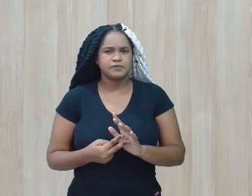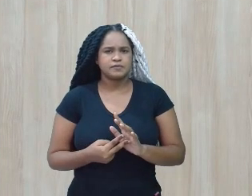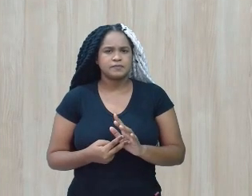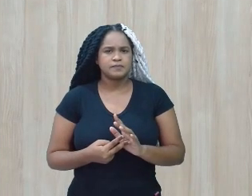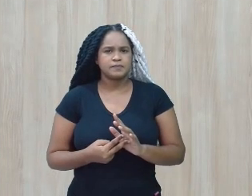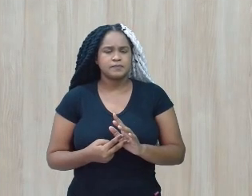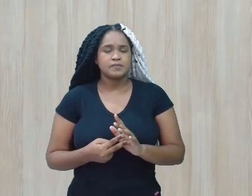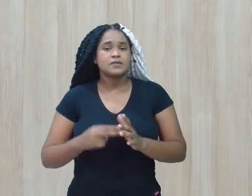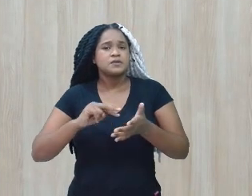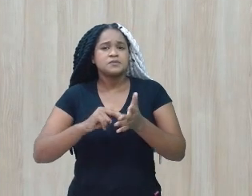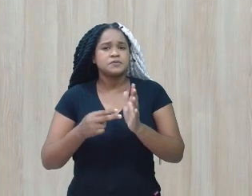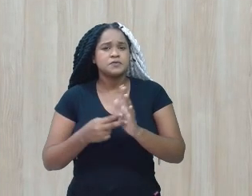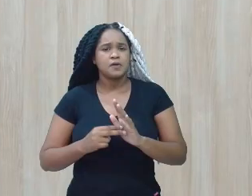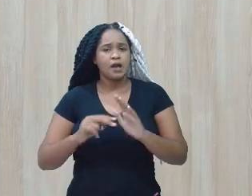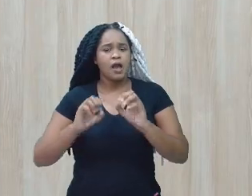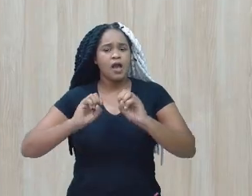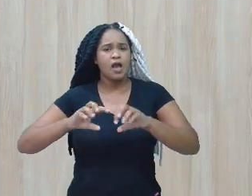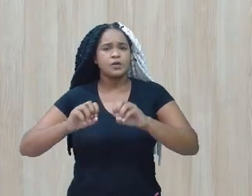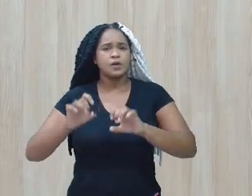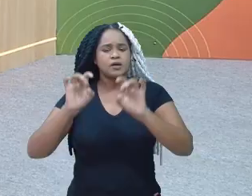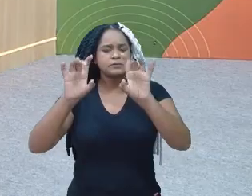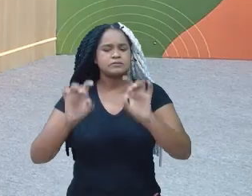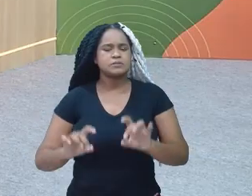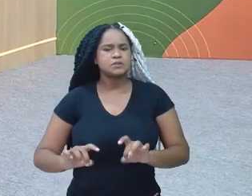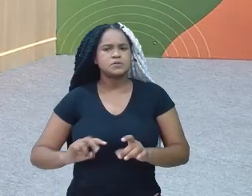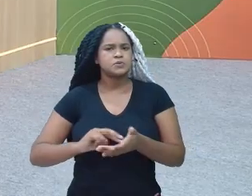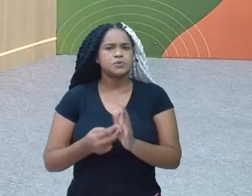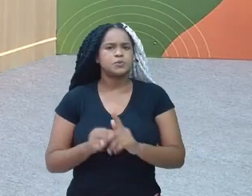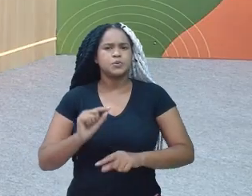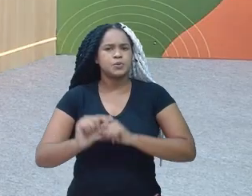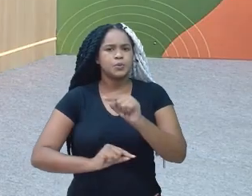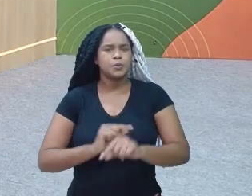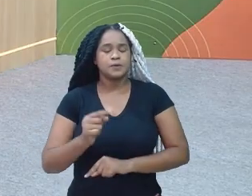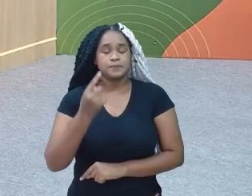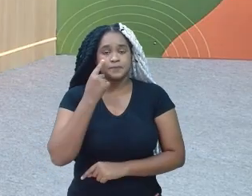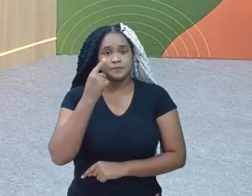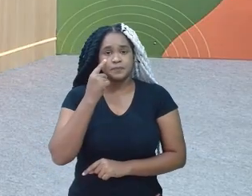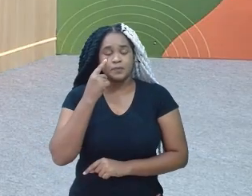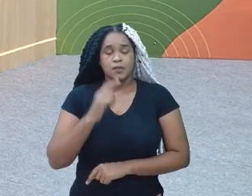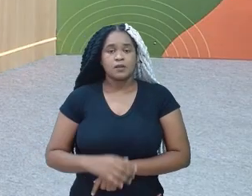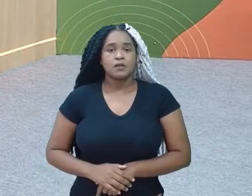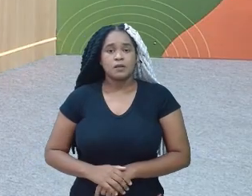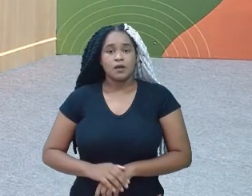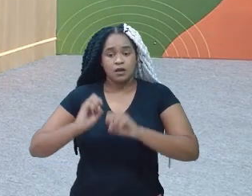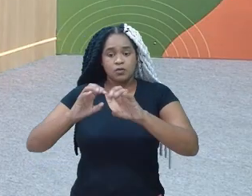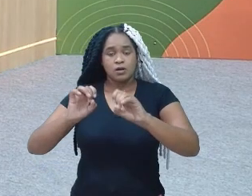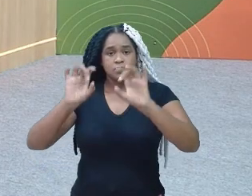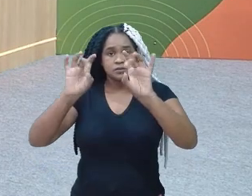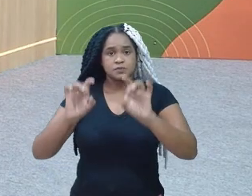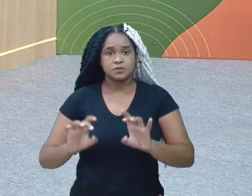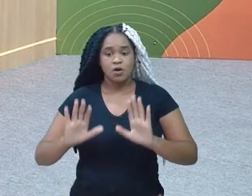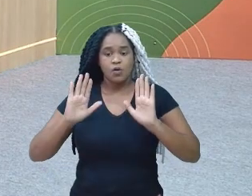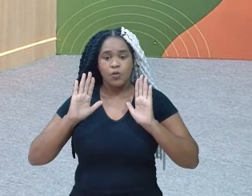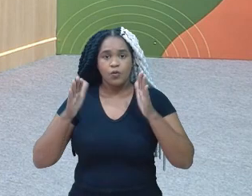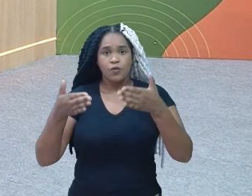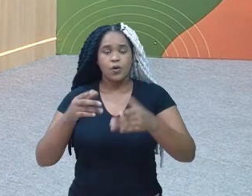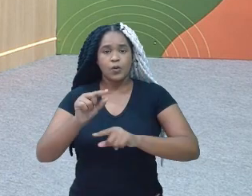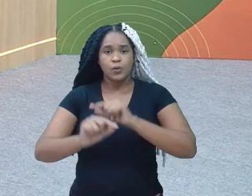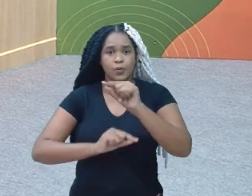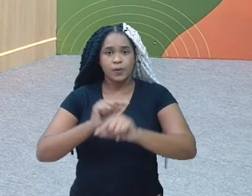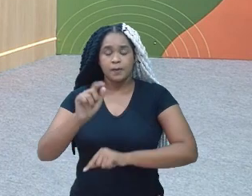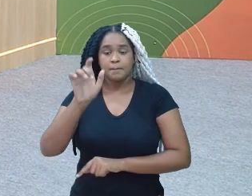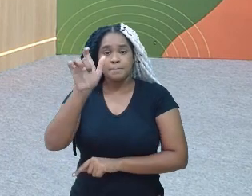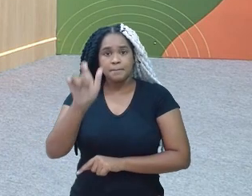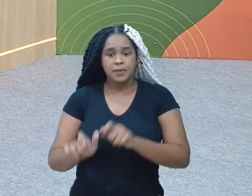educação especial? Então, educação especial, ele está voltado ao público-alvo das pessoas